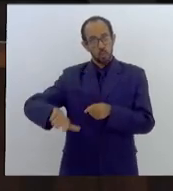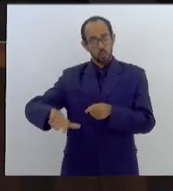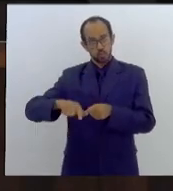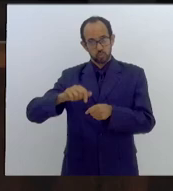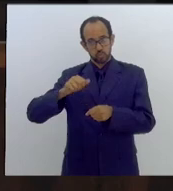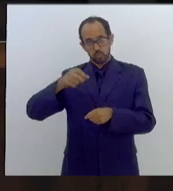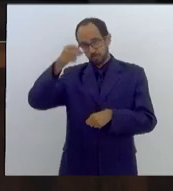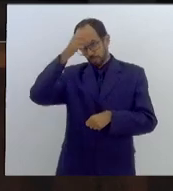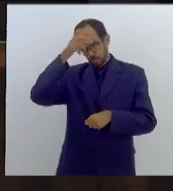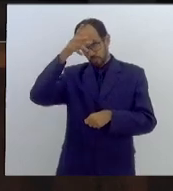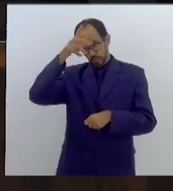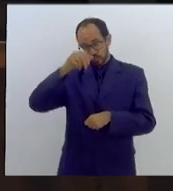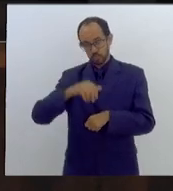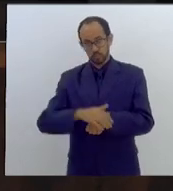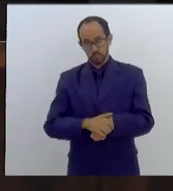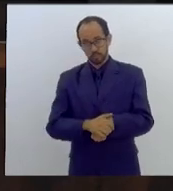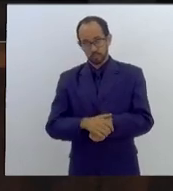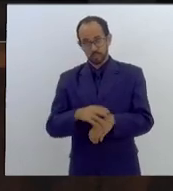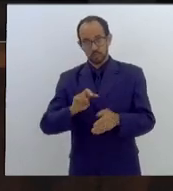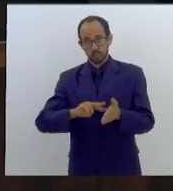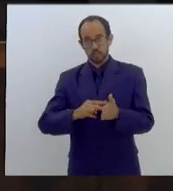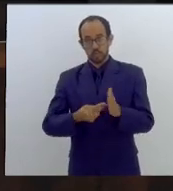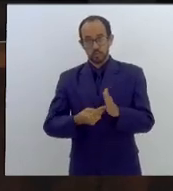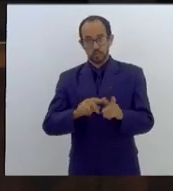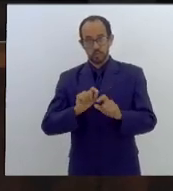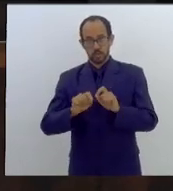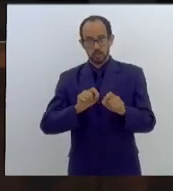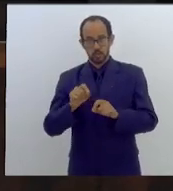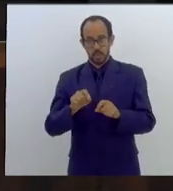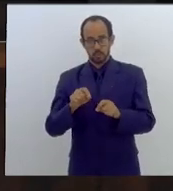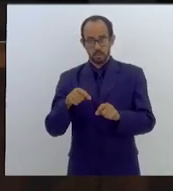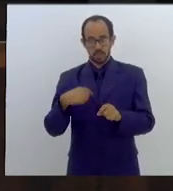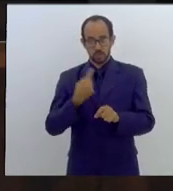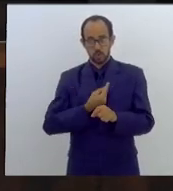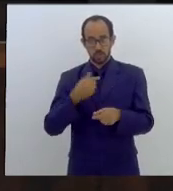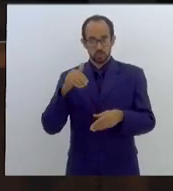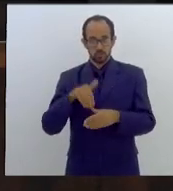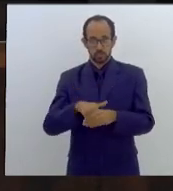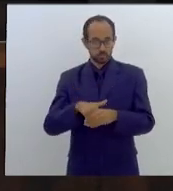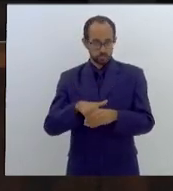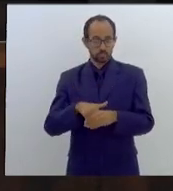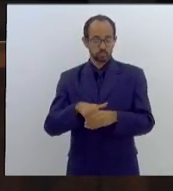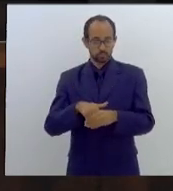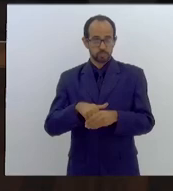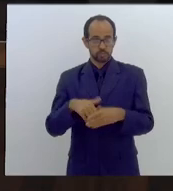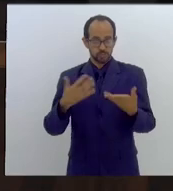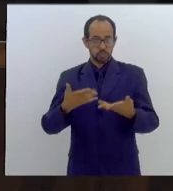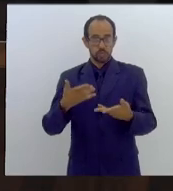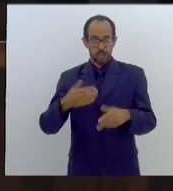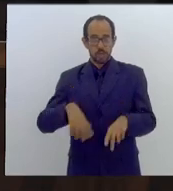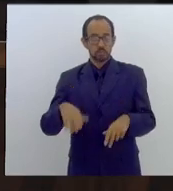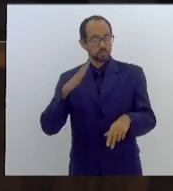para que a gente possa votar a matéria que trata da inclusão, quero ouvir os